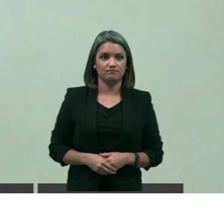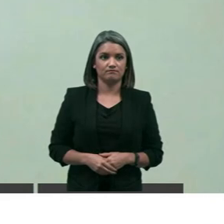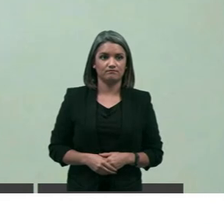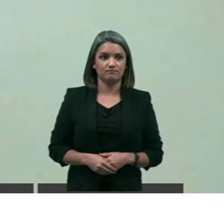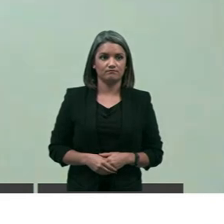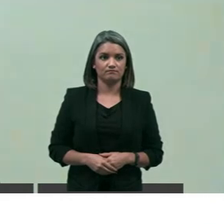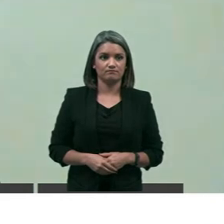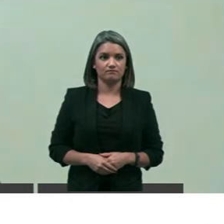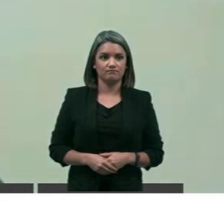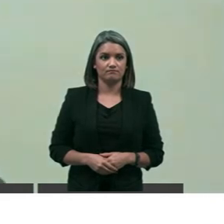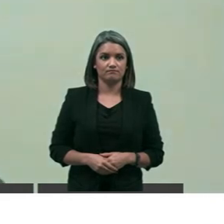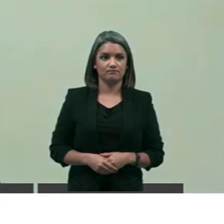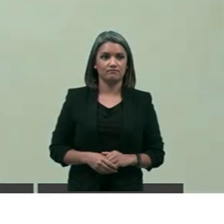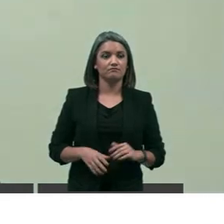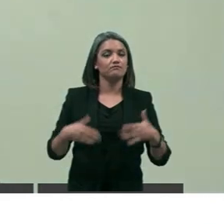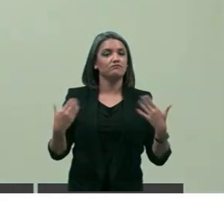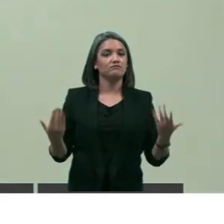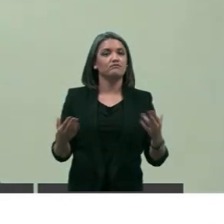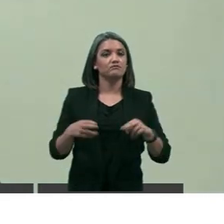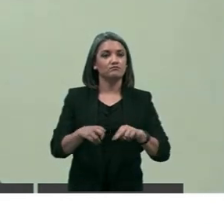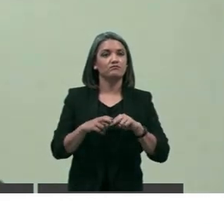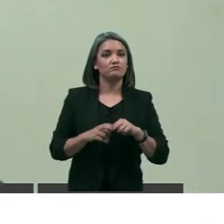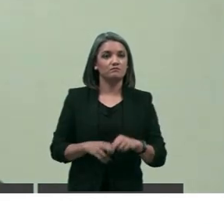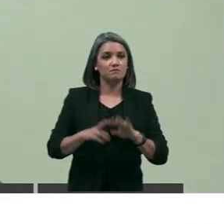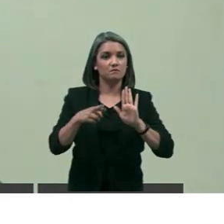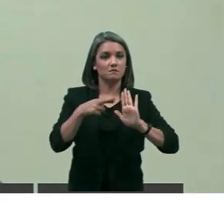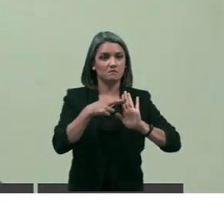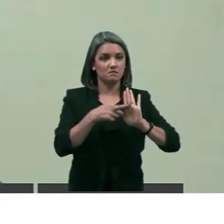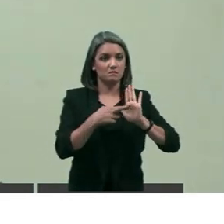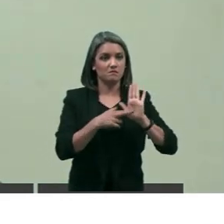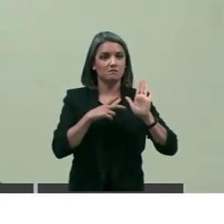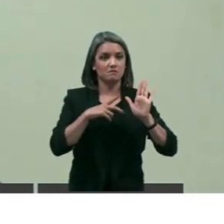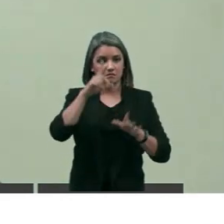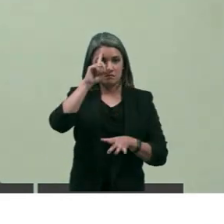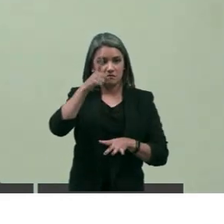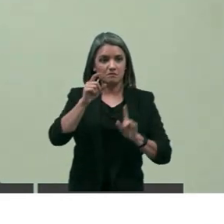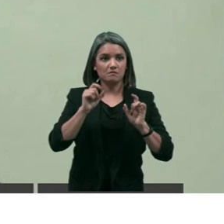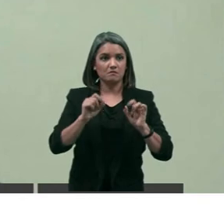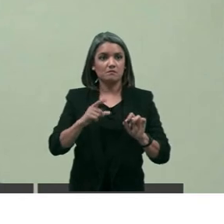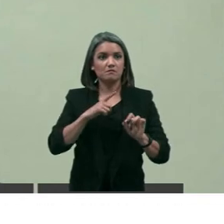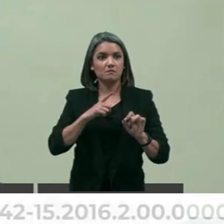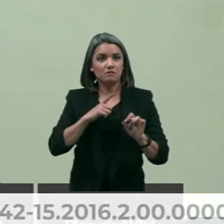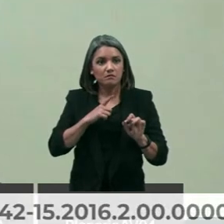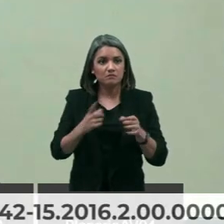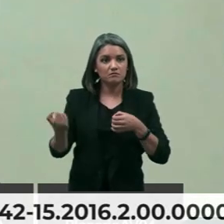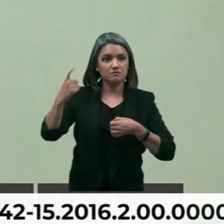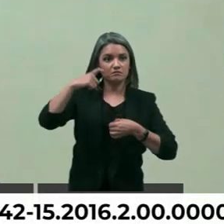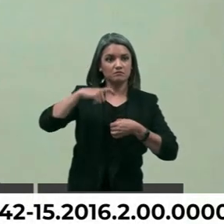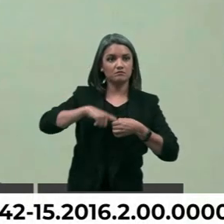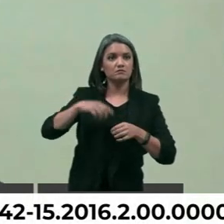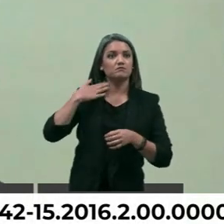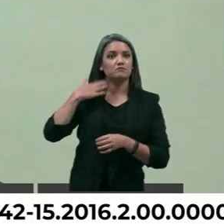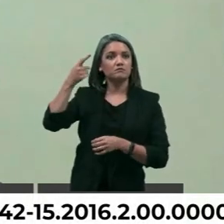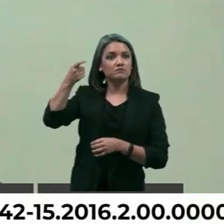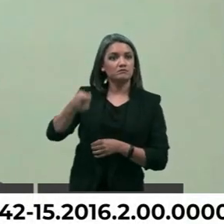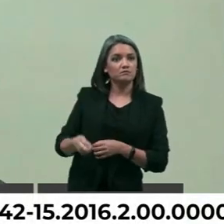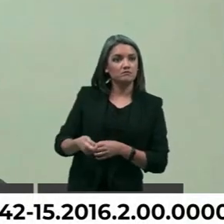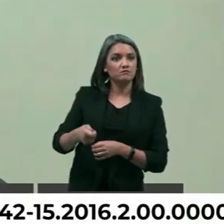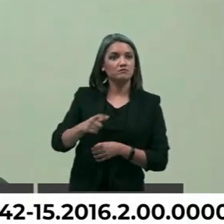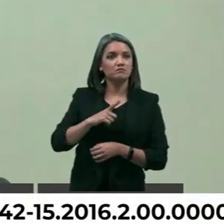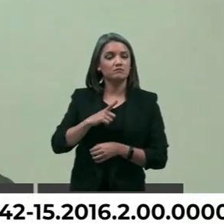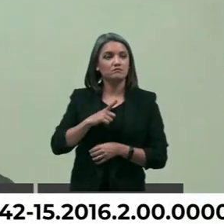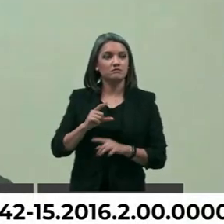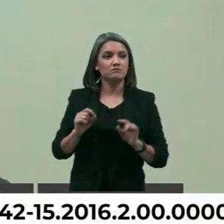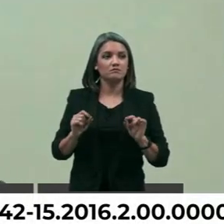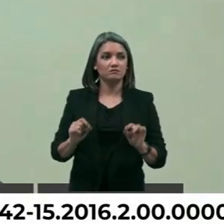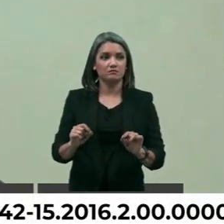Para situações desse jaiz, a norma em referência determina que a reintegração de magistrados em disponibilidade seja